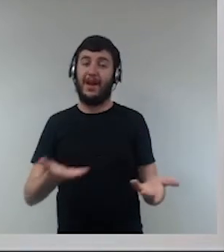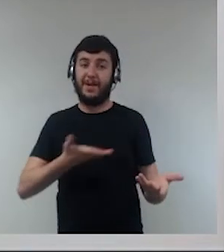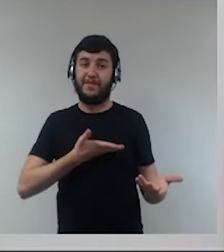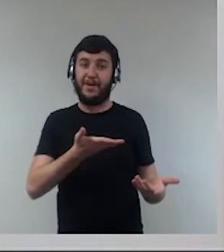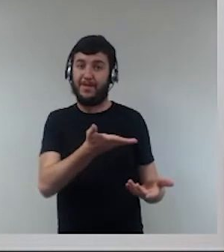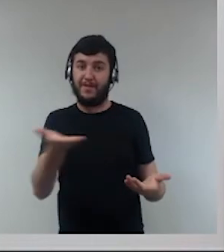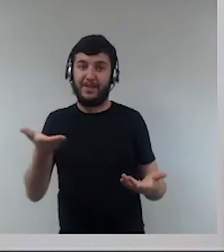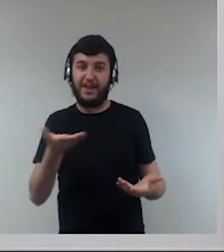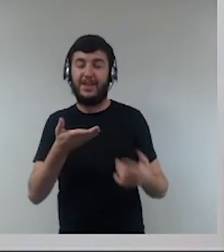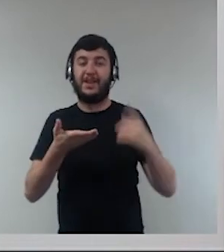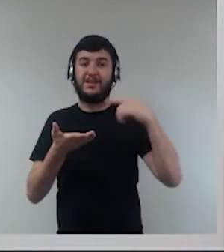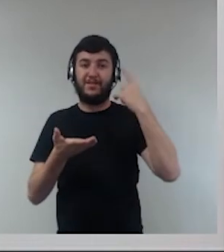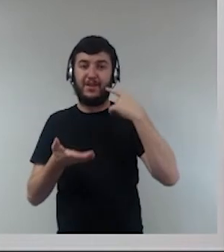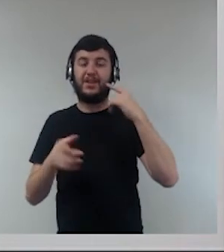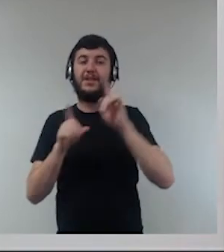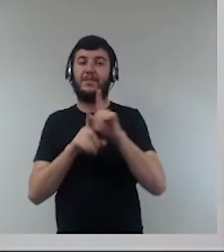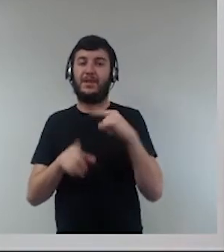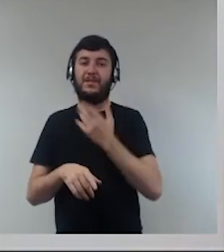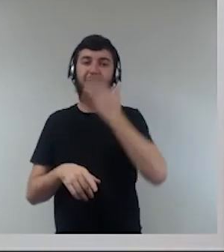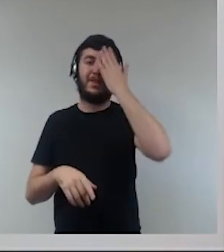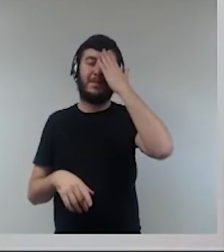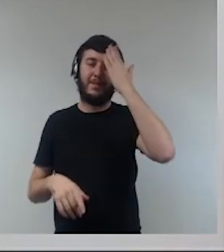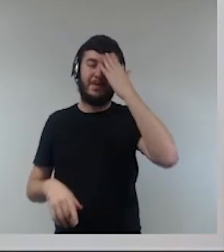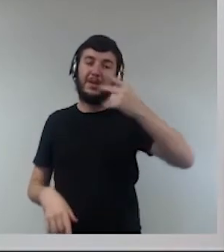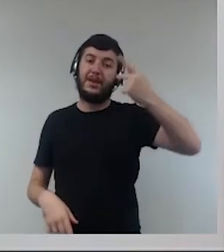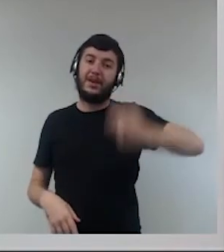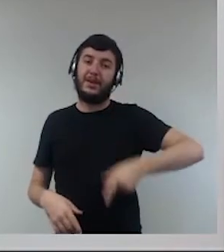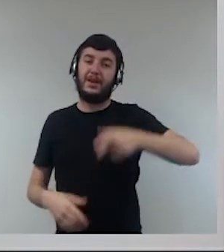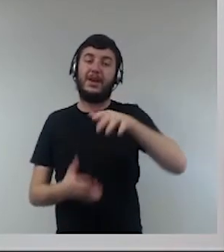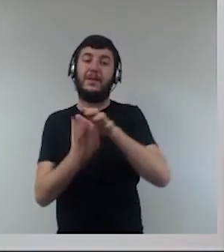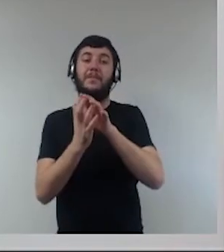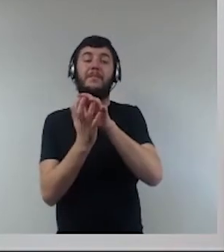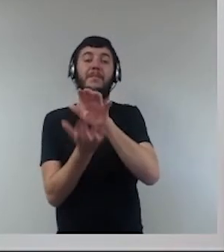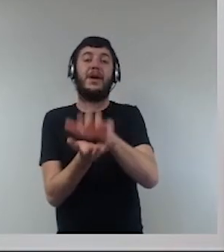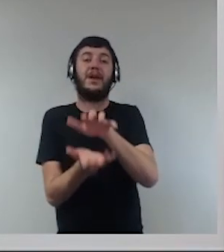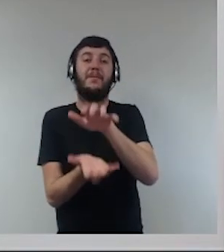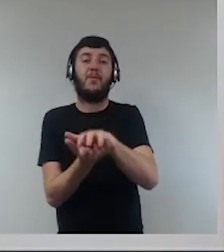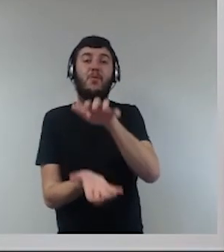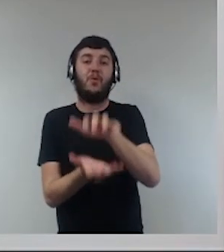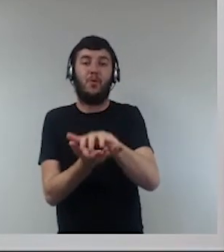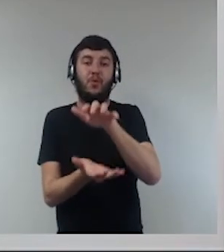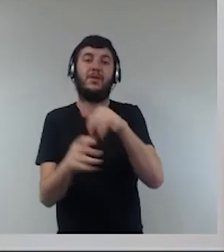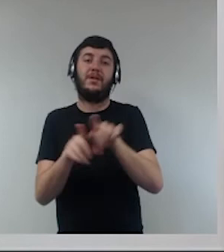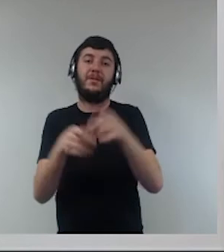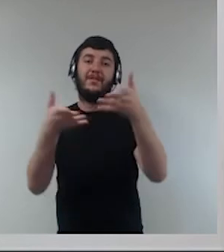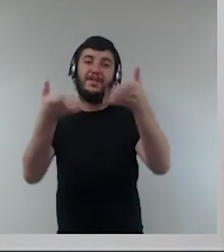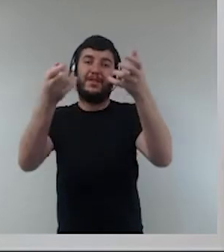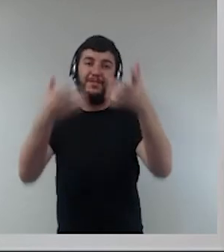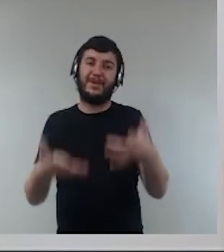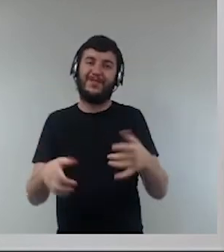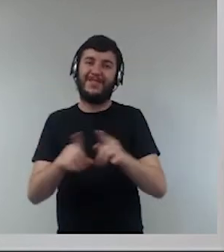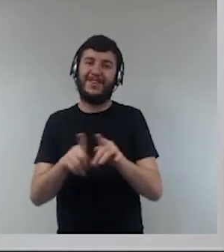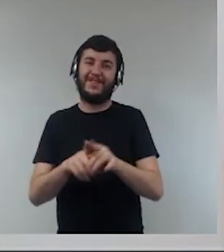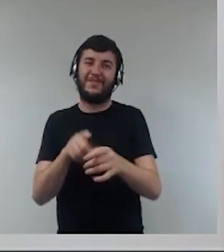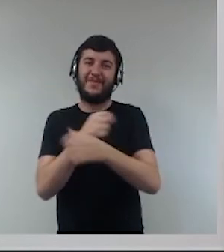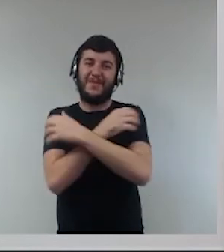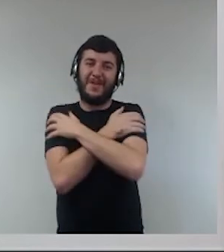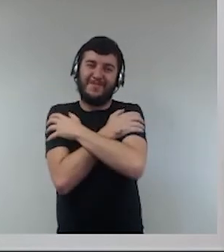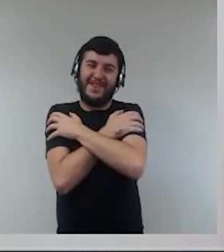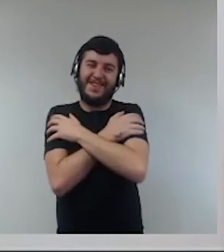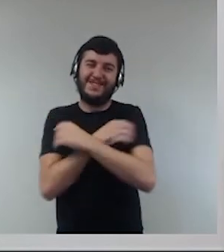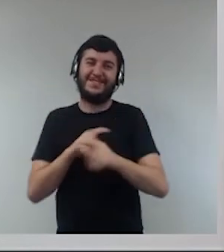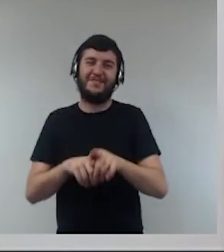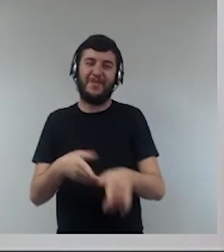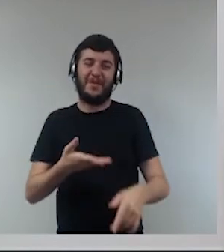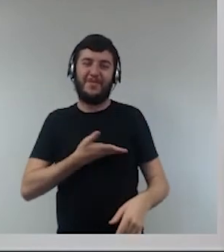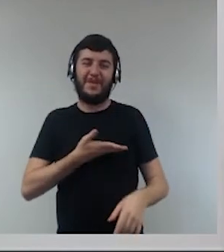Nós sabemos aqui em Pernambuco, Ronaldo, você citou o caso de Pernambuco, e eu deixo um abraço para o meu querido Leonardo Carneiro